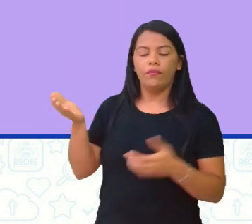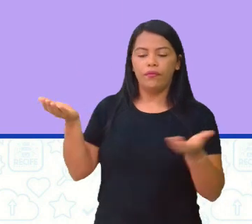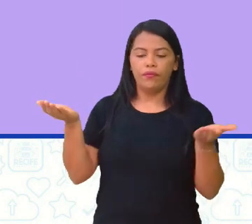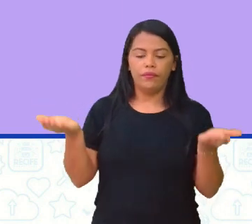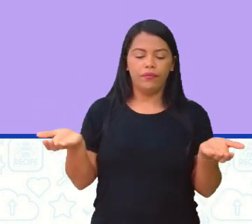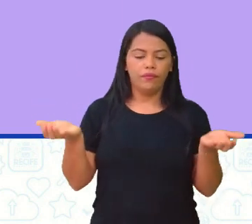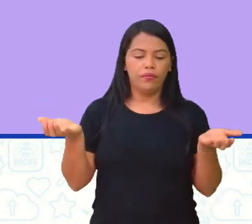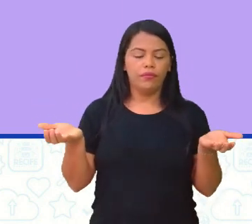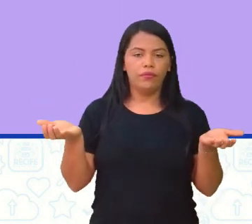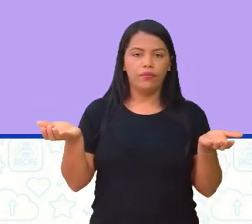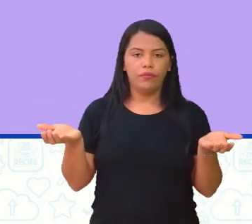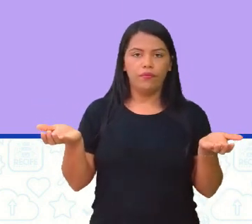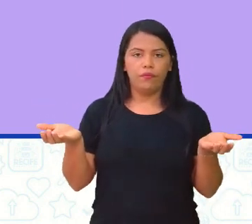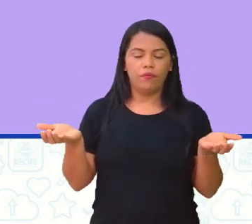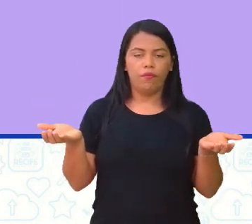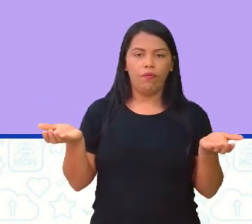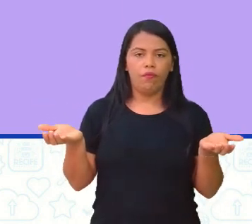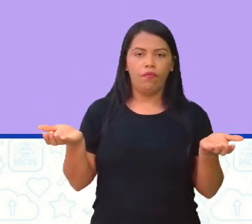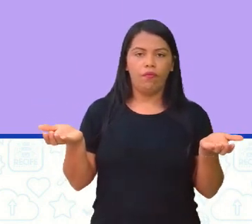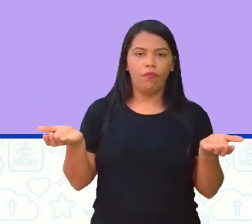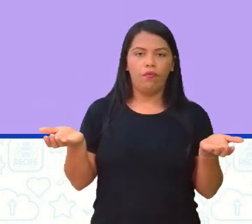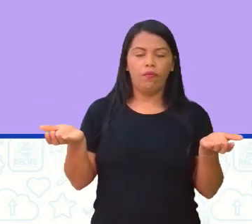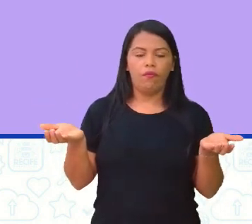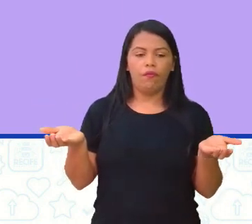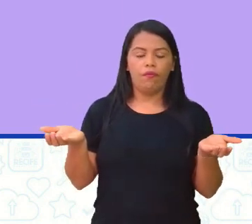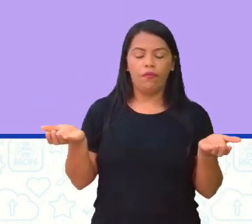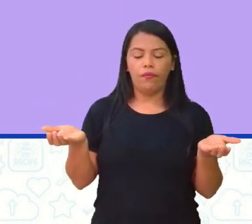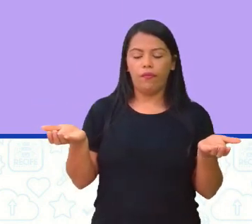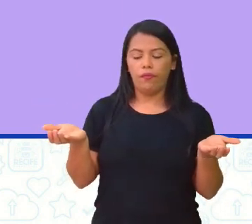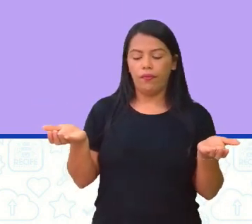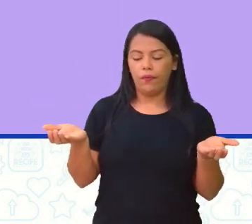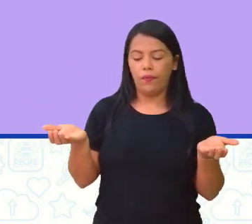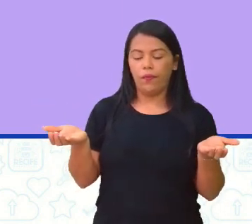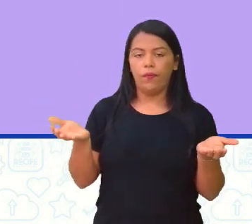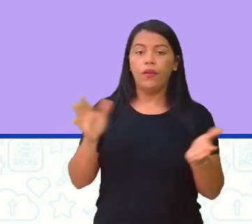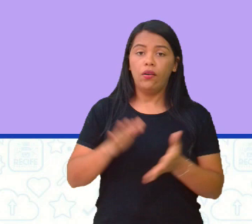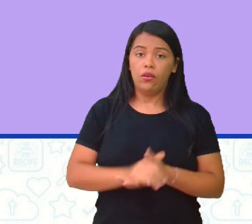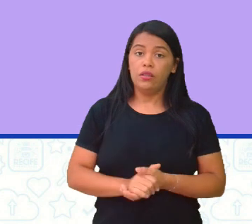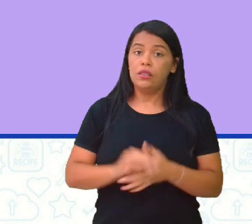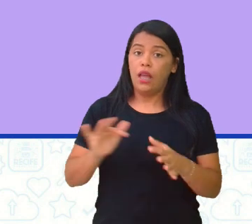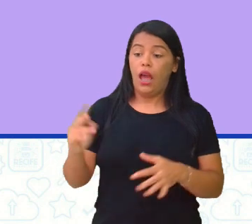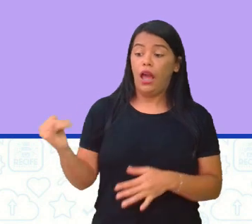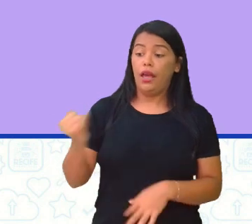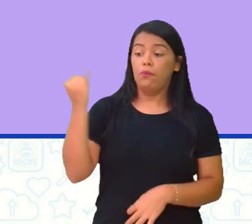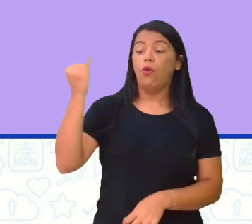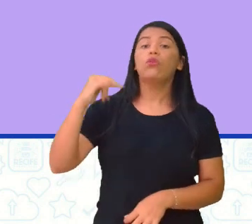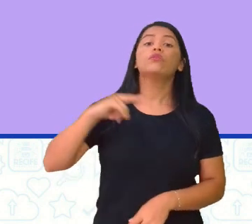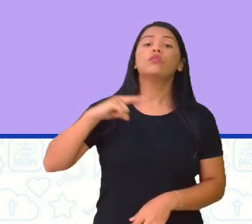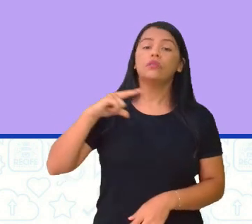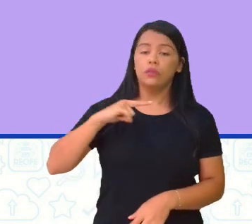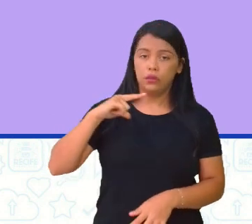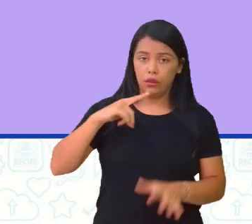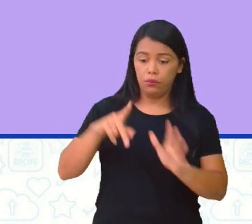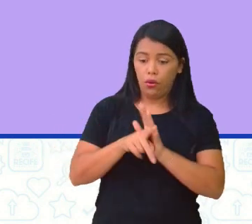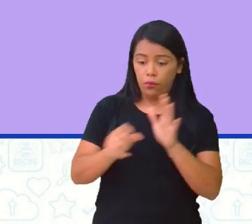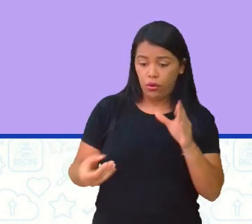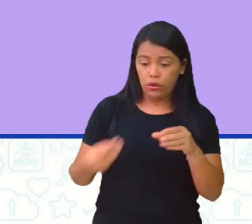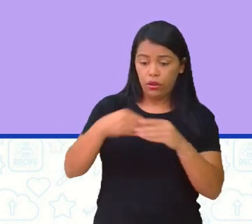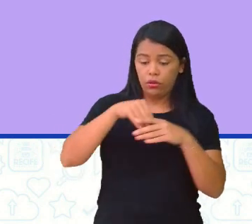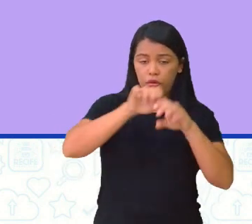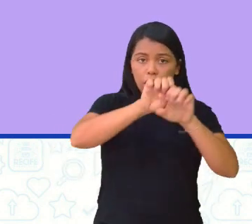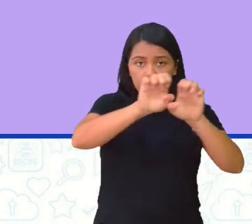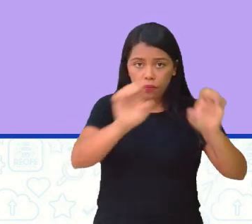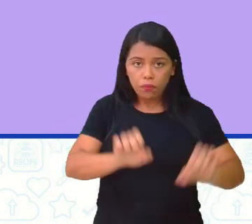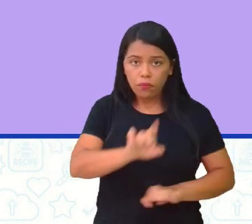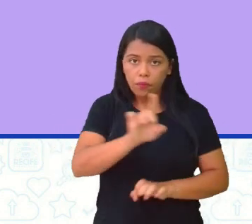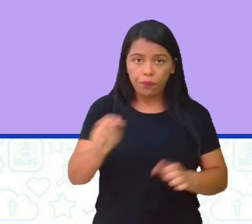equilíbrio. Então, este equilíbrio é fundamental na equação. Se você entender que a